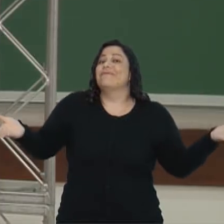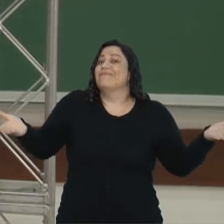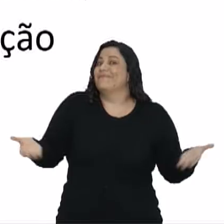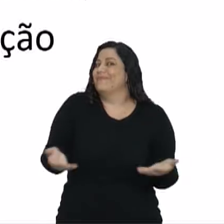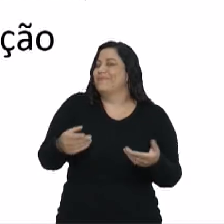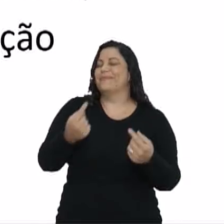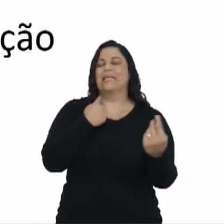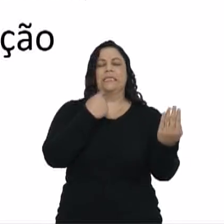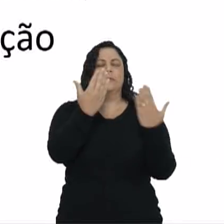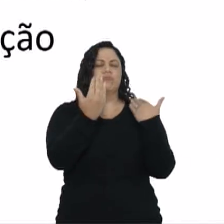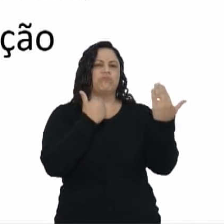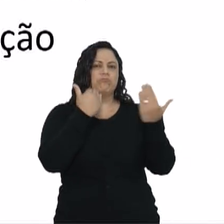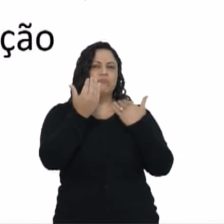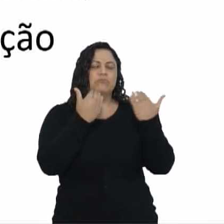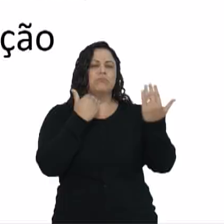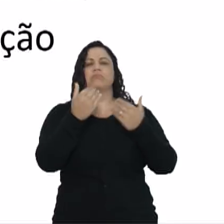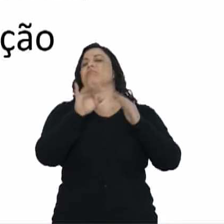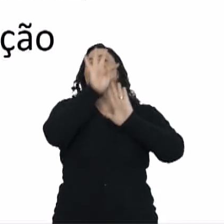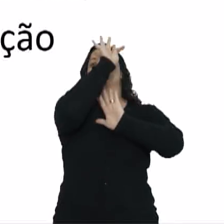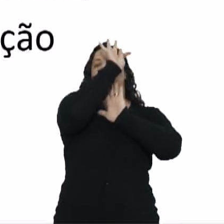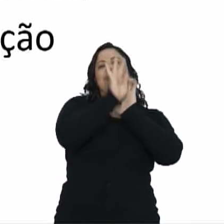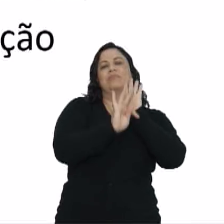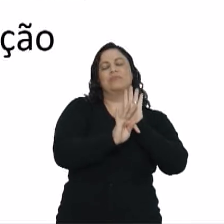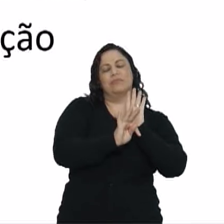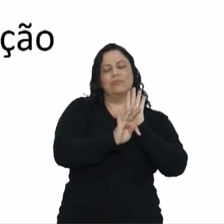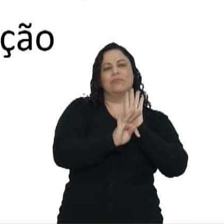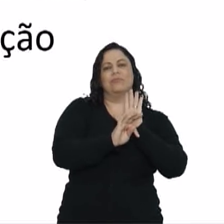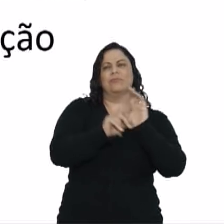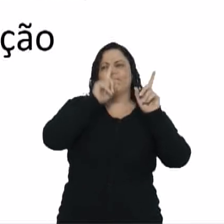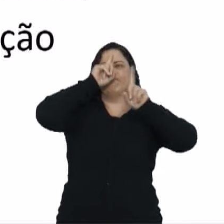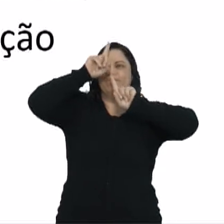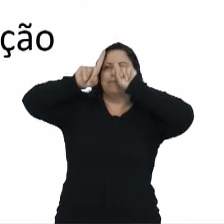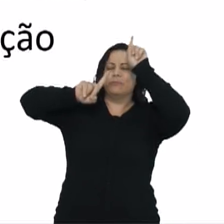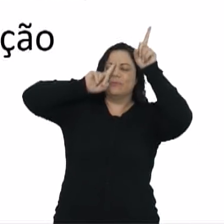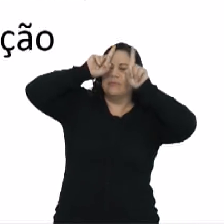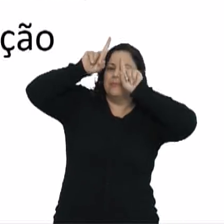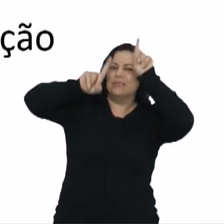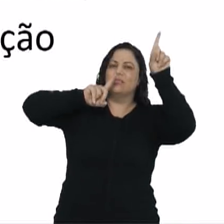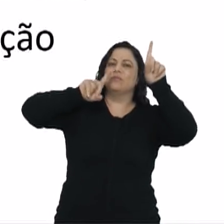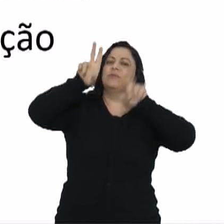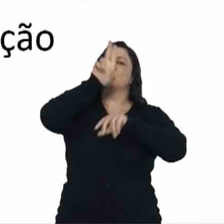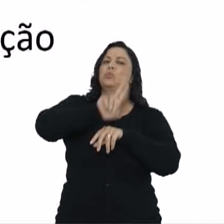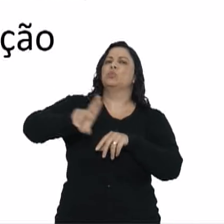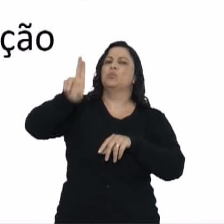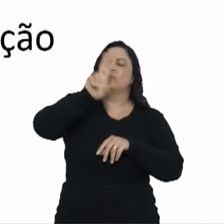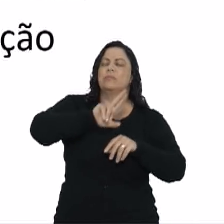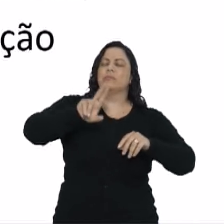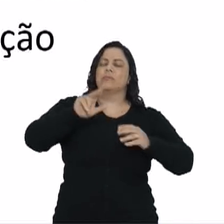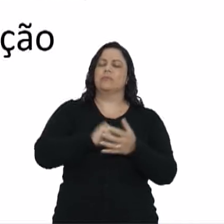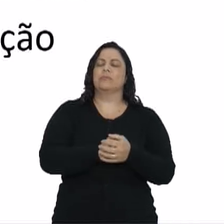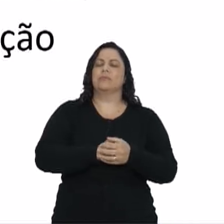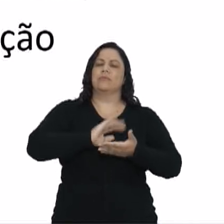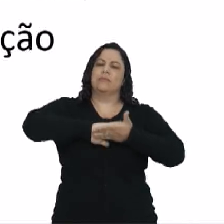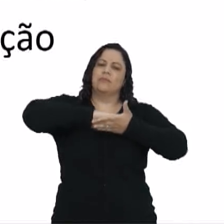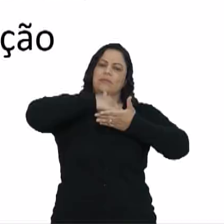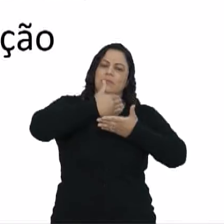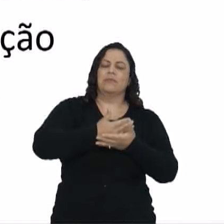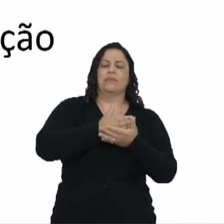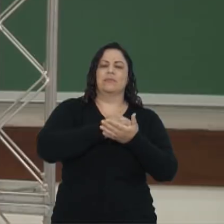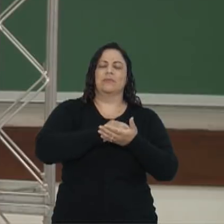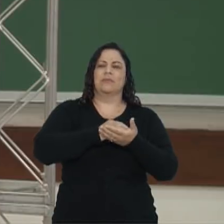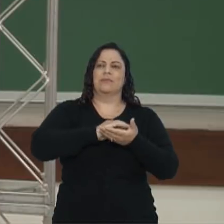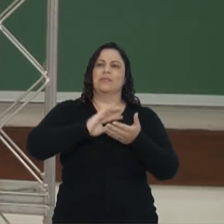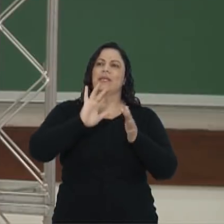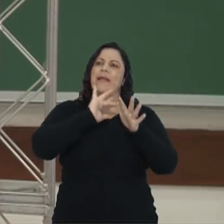discutimos, comparamos os textos que abordam a temática sobre criatividade, sobre o uso de aparelhos eletrônicos, sobre o uso